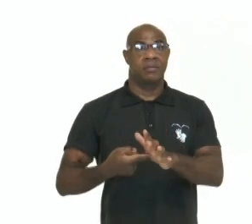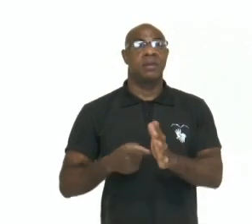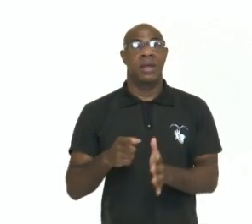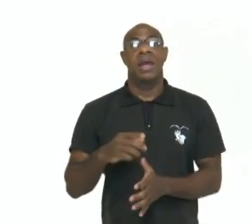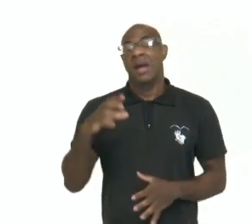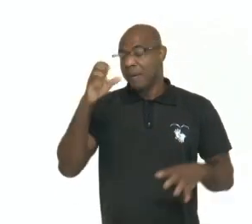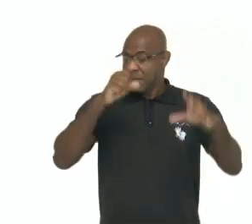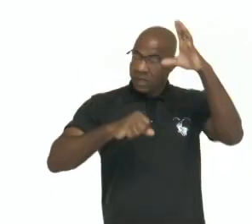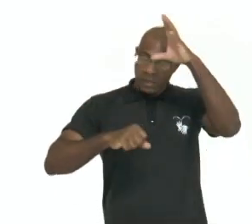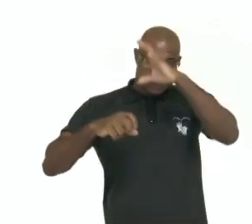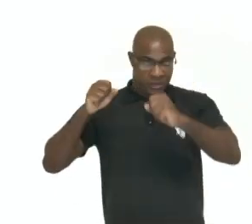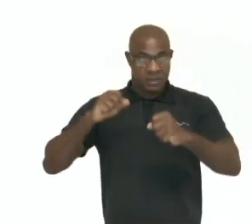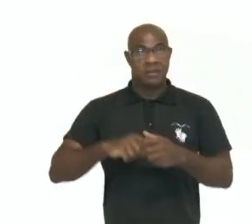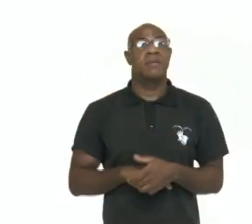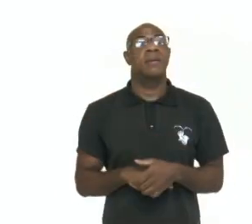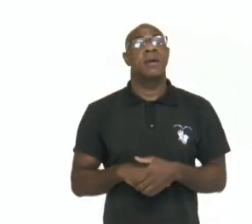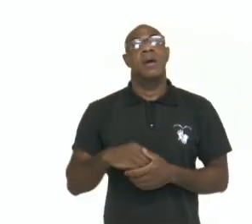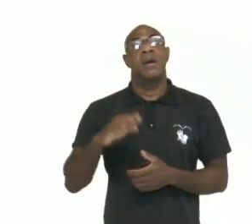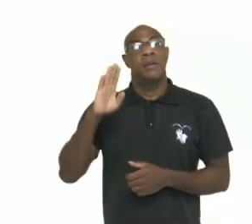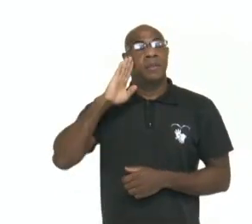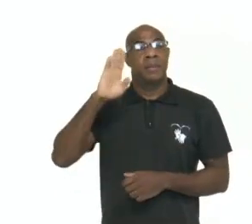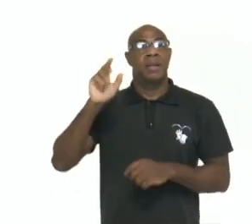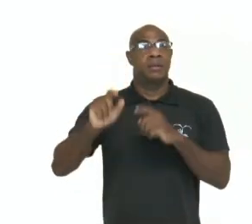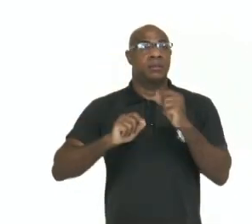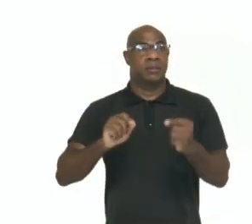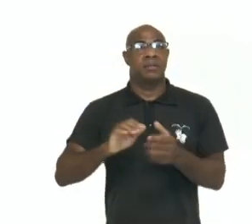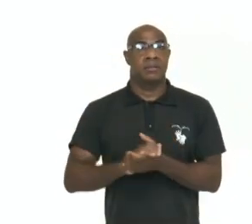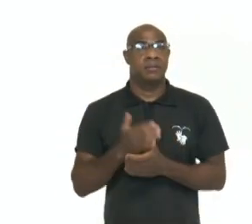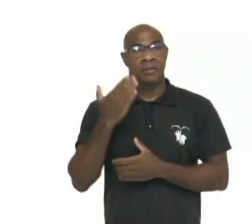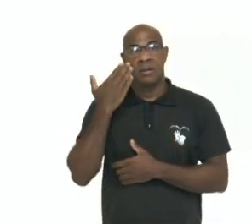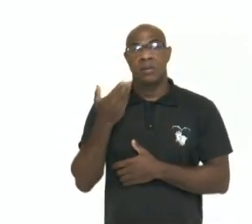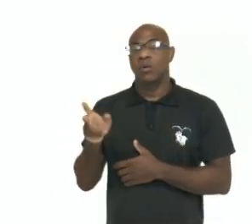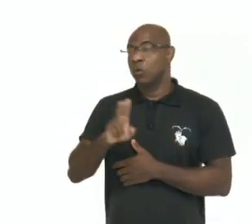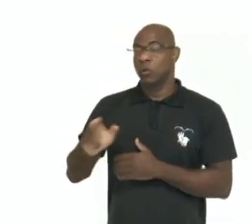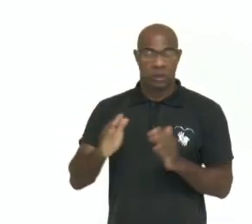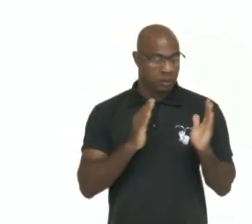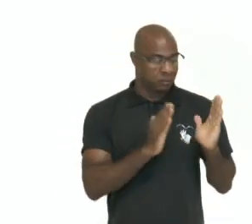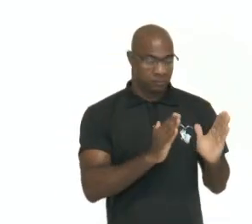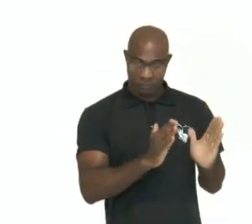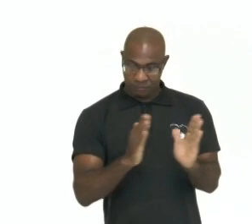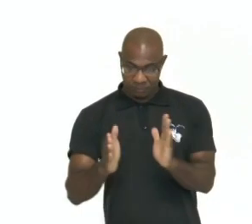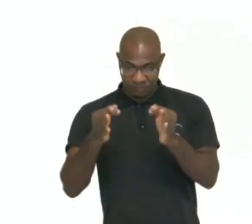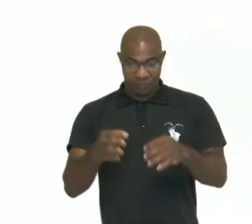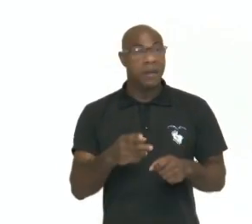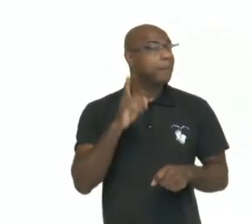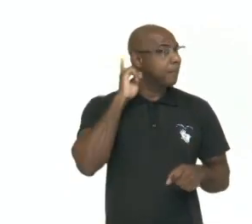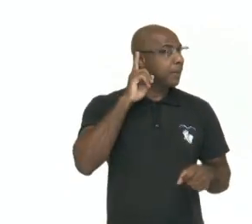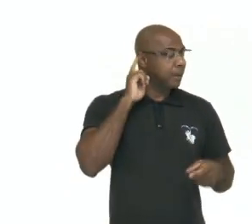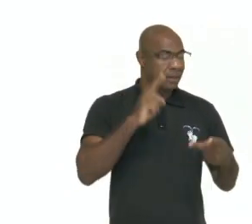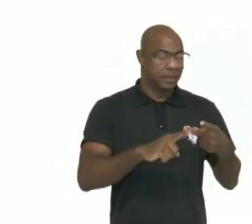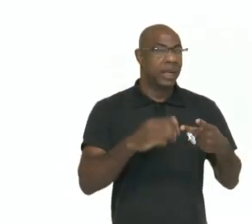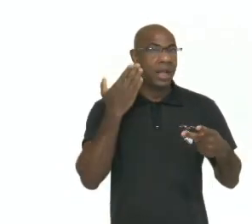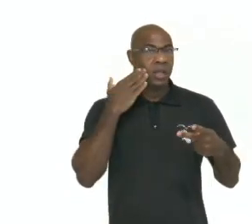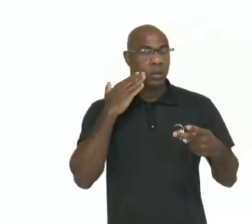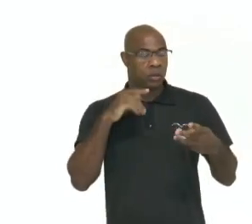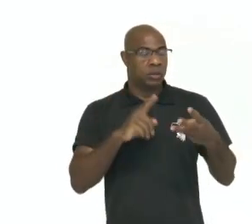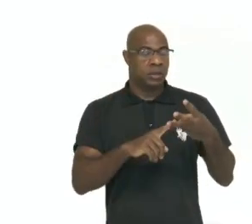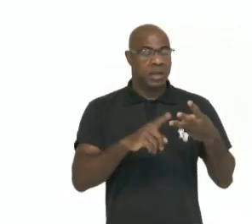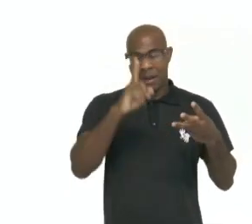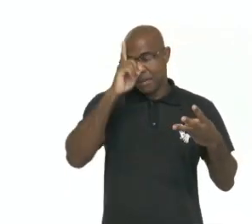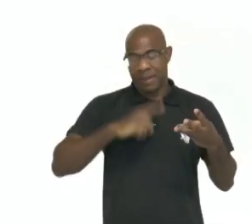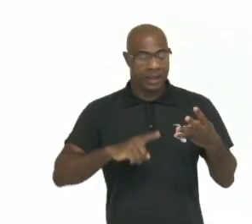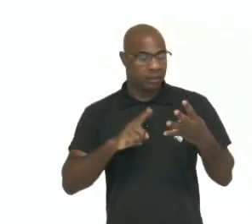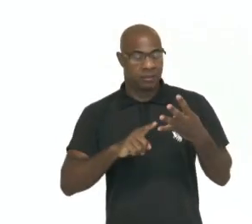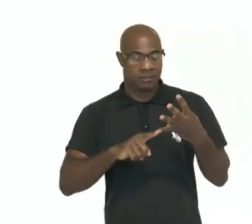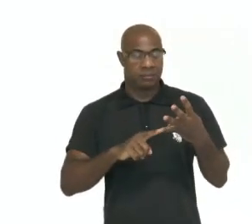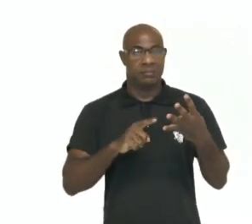aprendizado. Os principais usam, nessa ordem, faixa branca, azul,